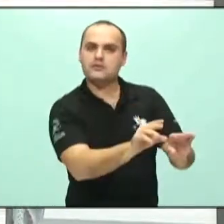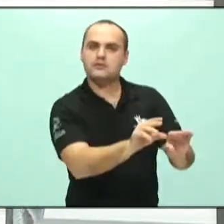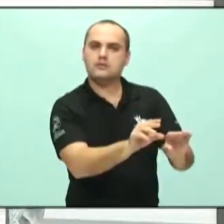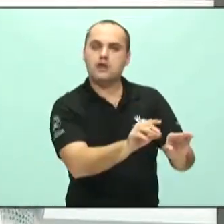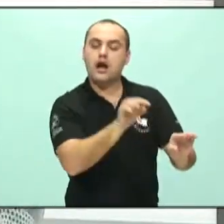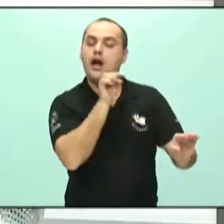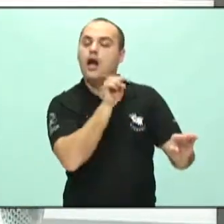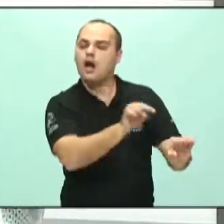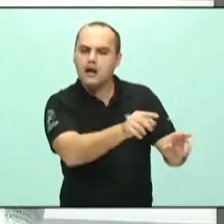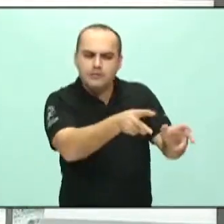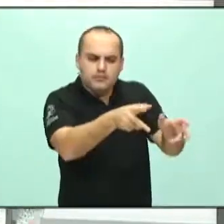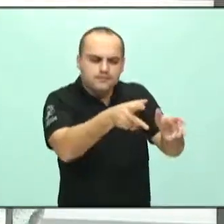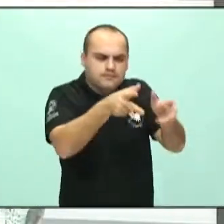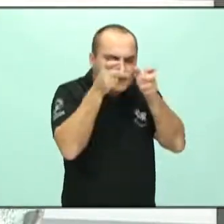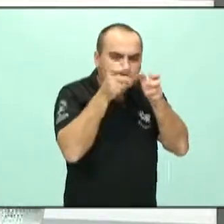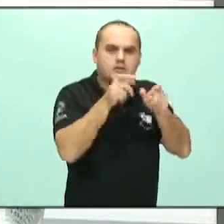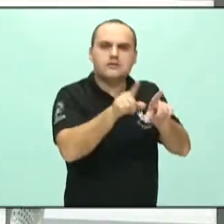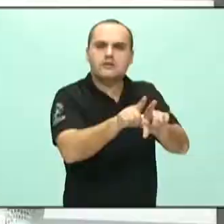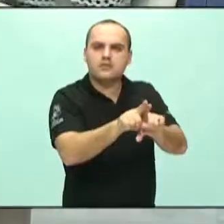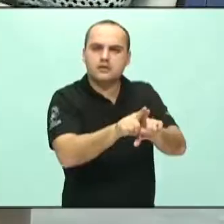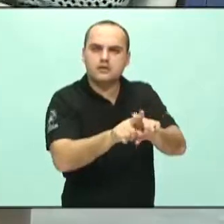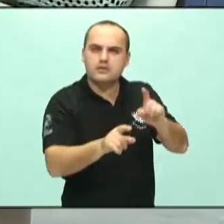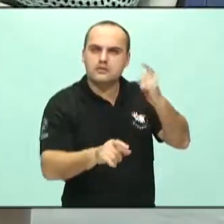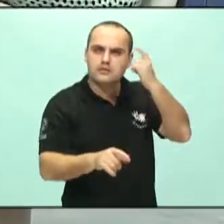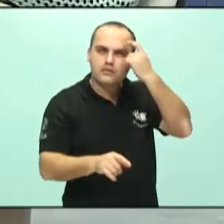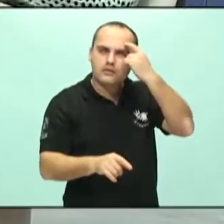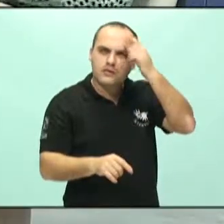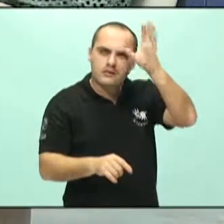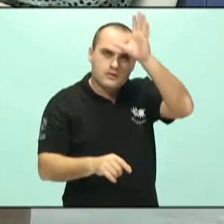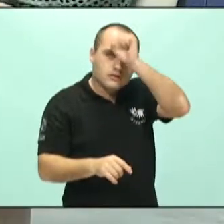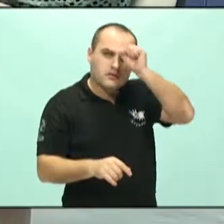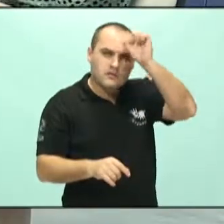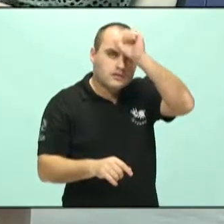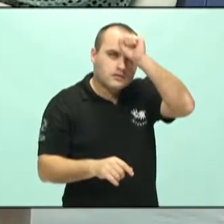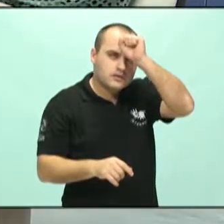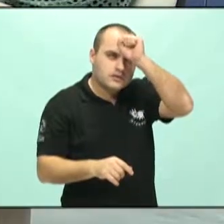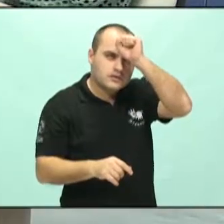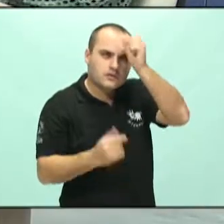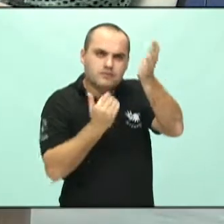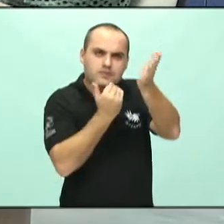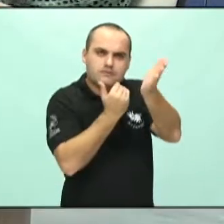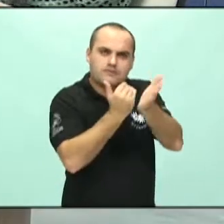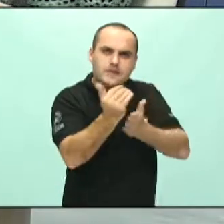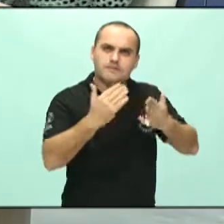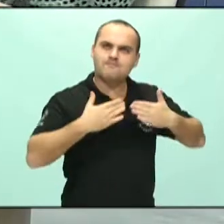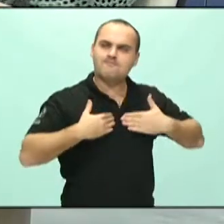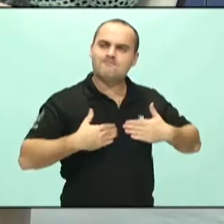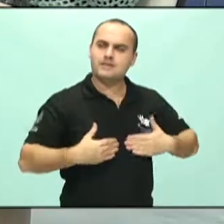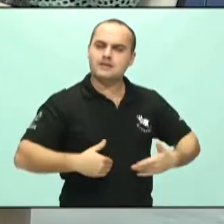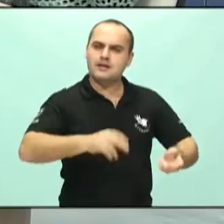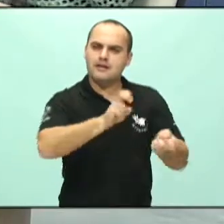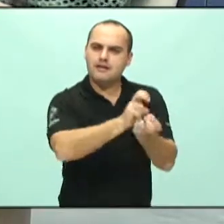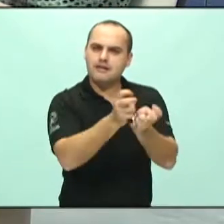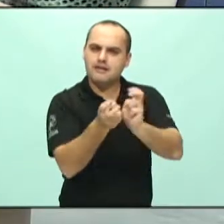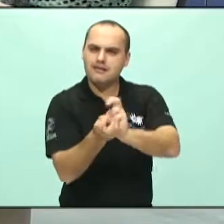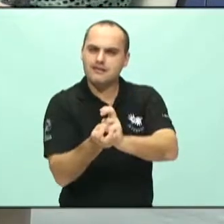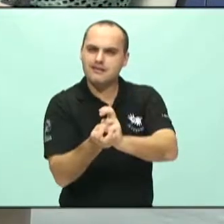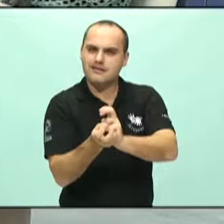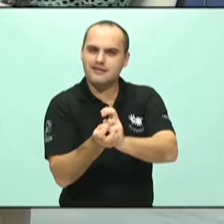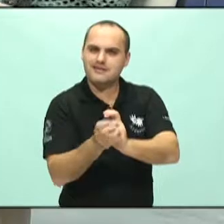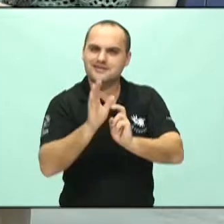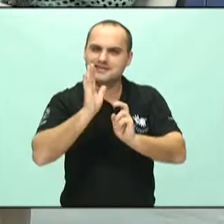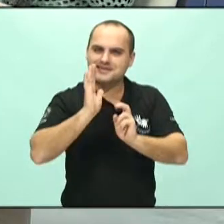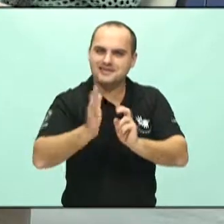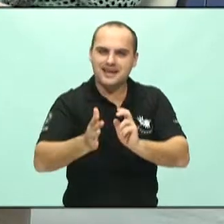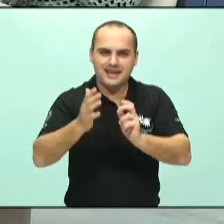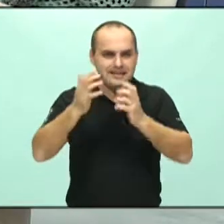como o aprendizado, ao fazer a capoeira, o quanto isso exercita, o quanto amplia as